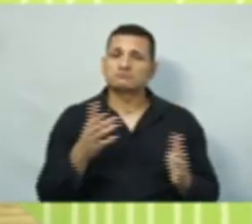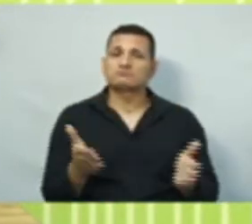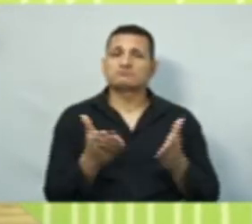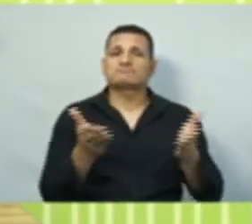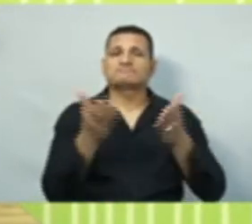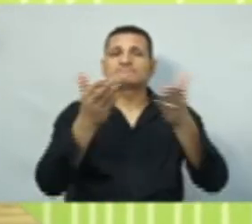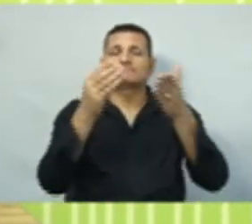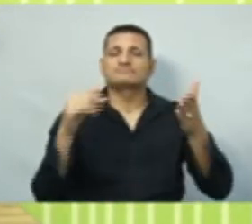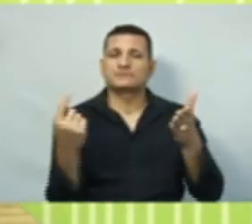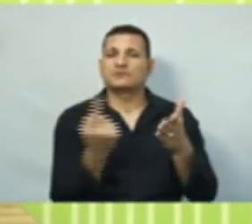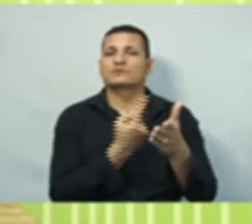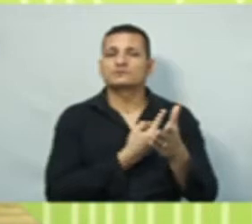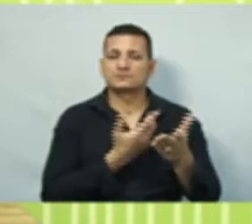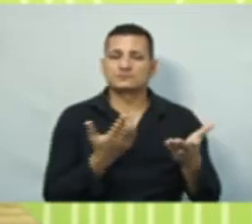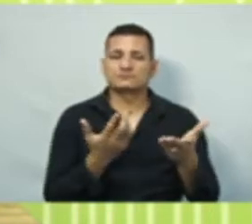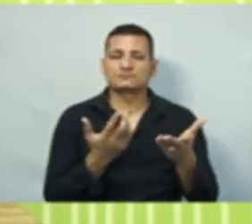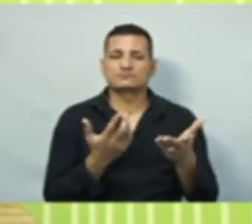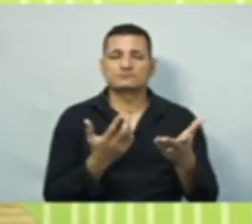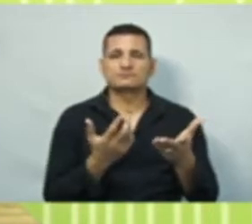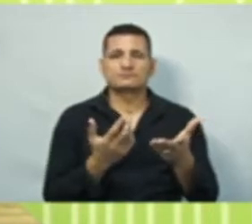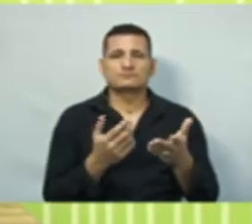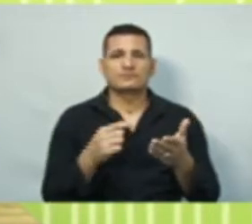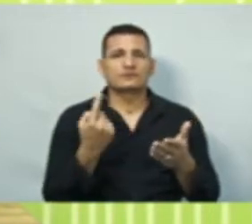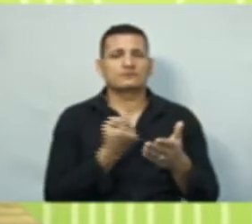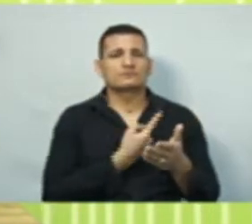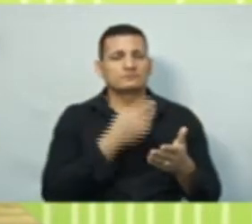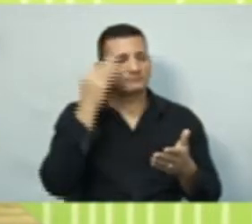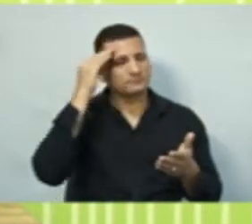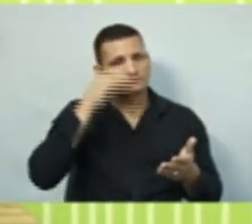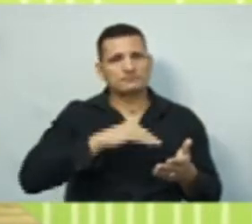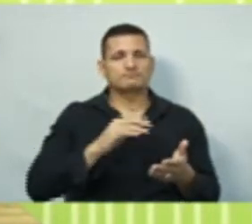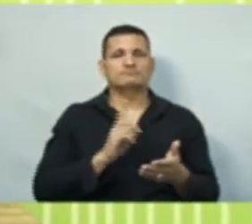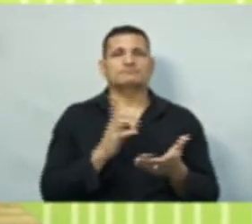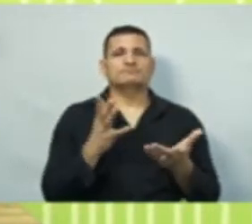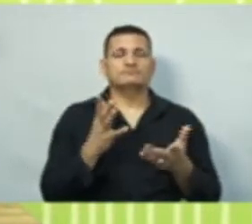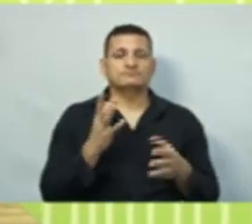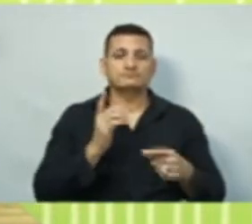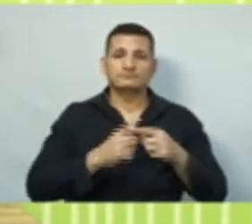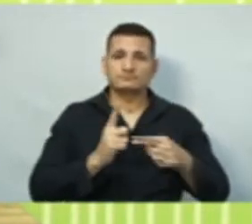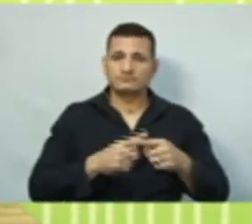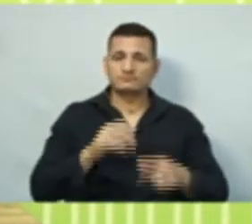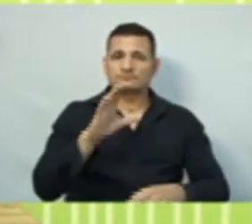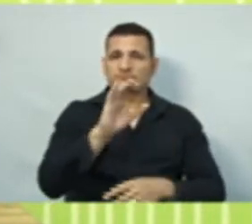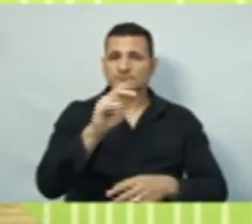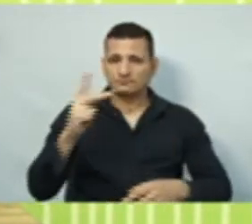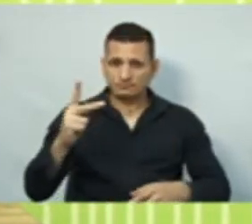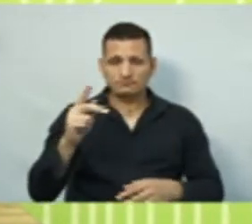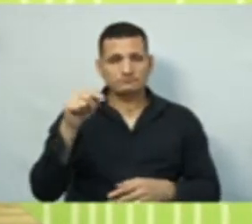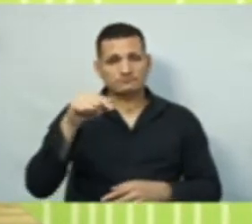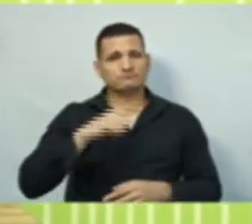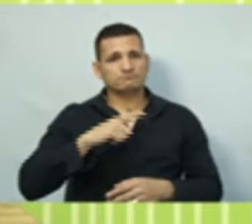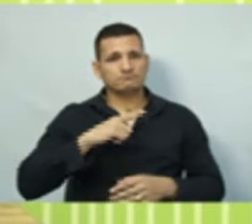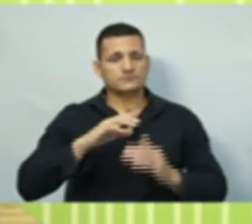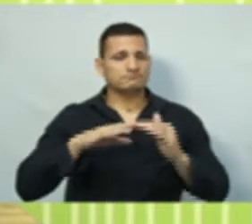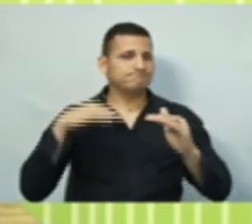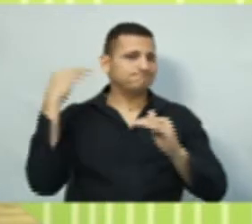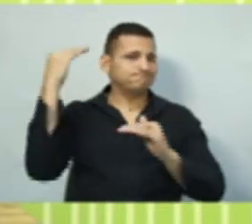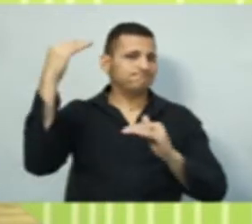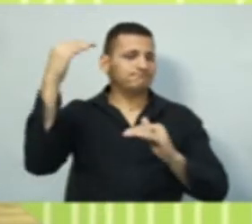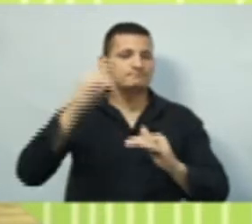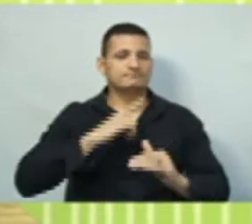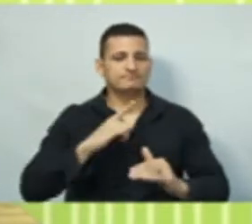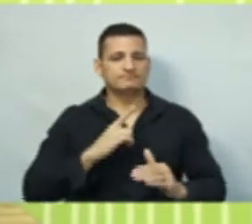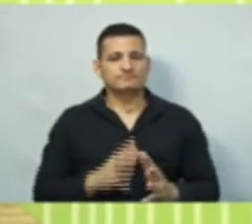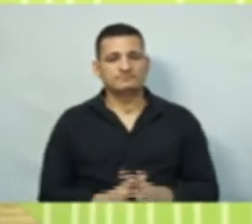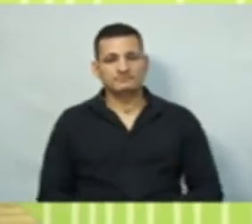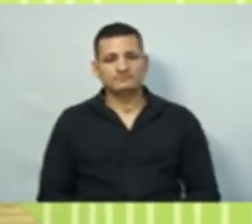que a gente não desista, porque o cooperativismo está em alta.